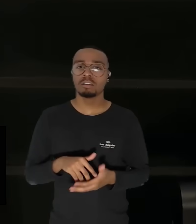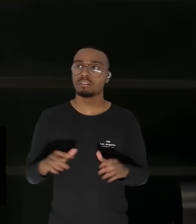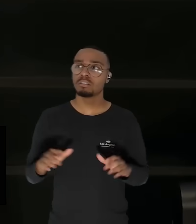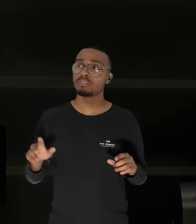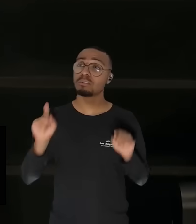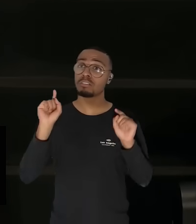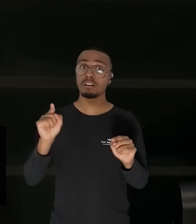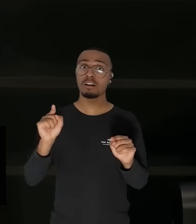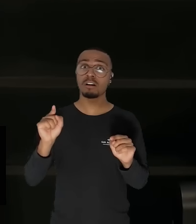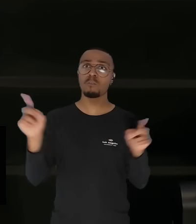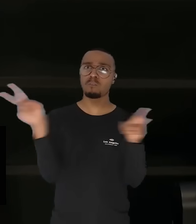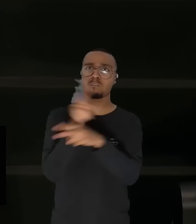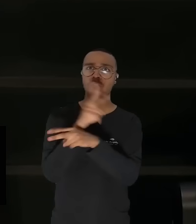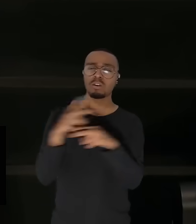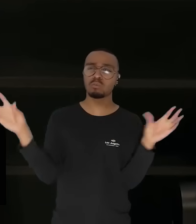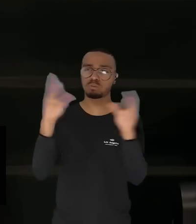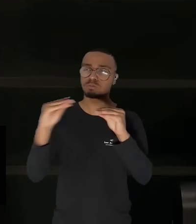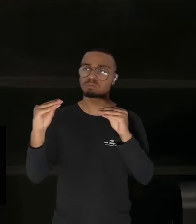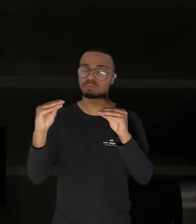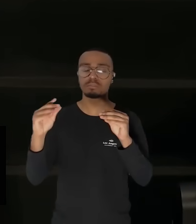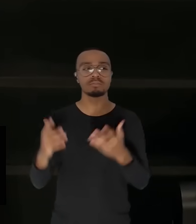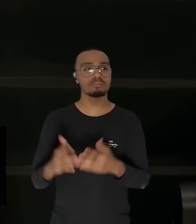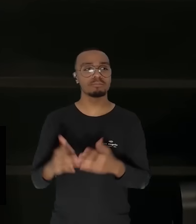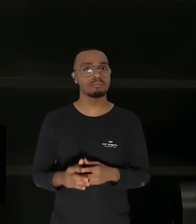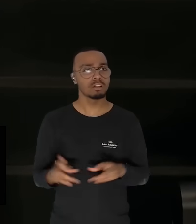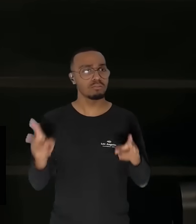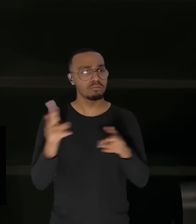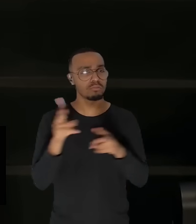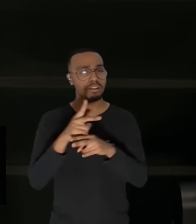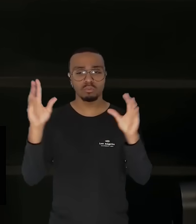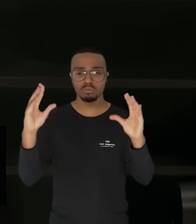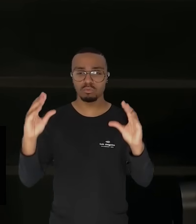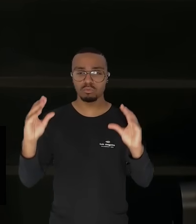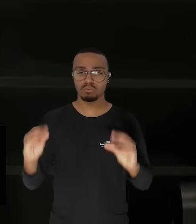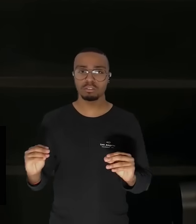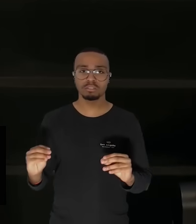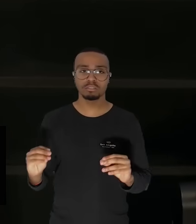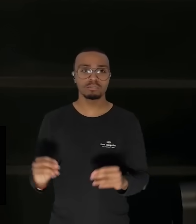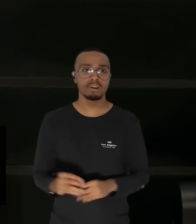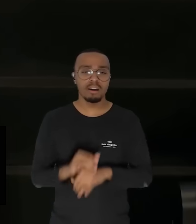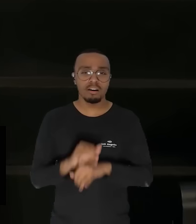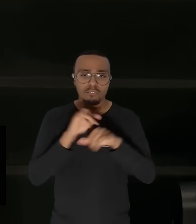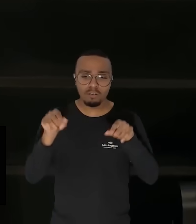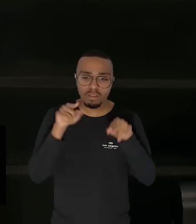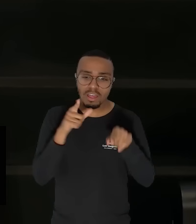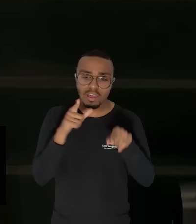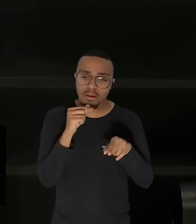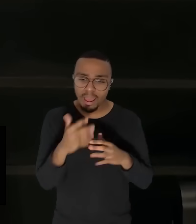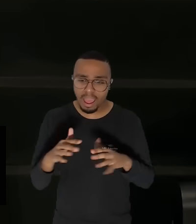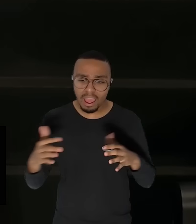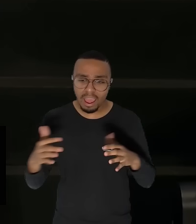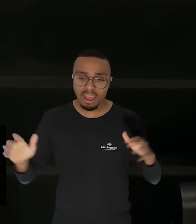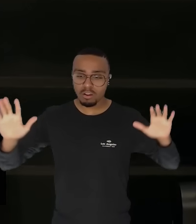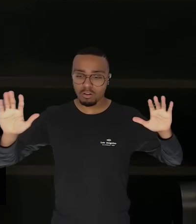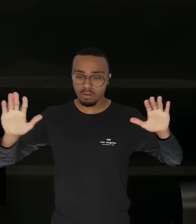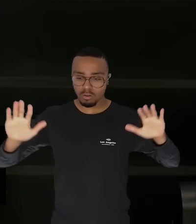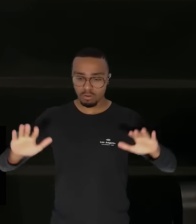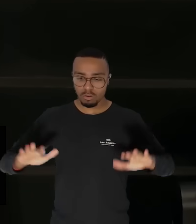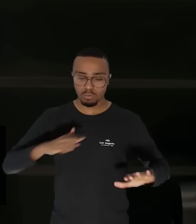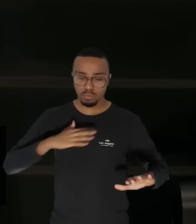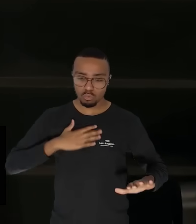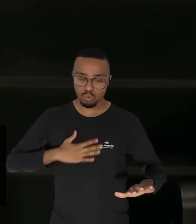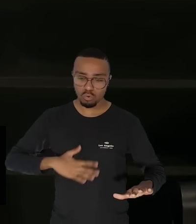aquiete-se, acalme-se. E o vento se aquietou. E fez-se